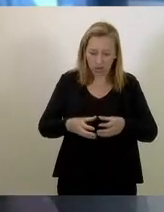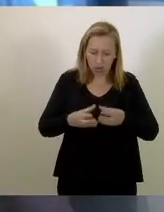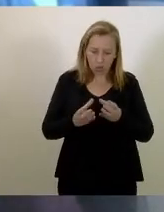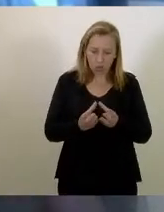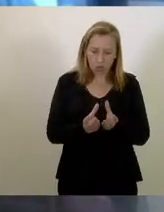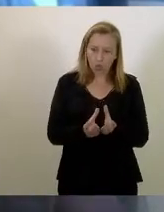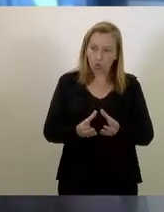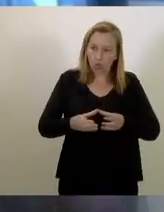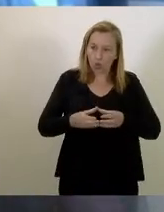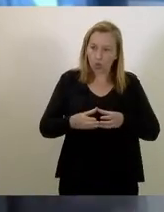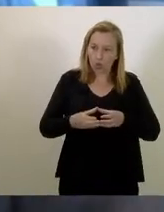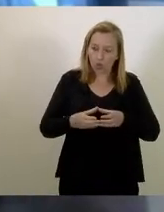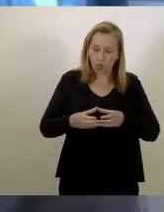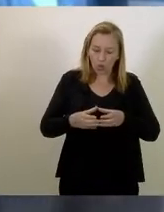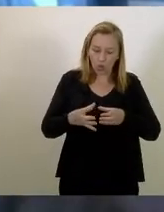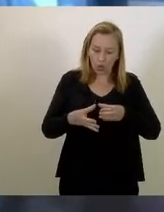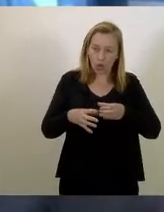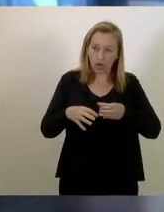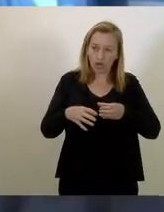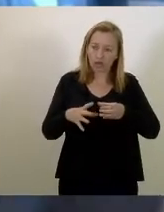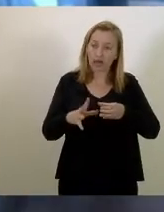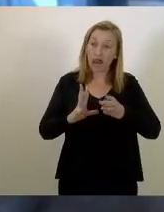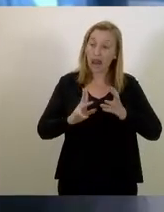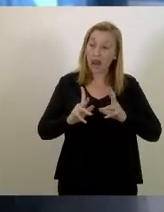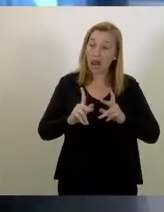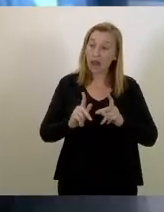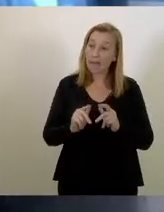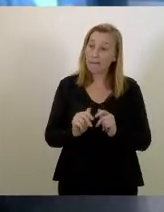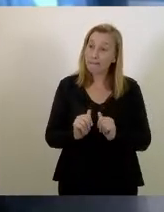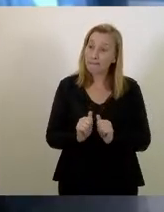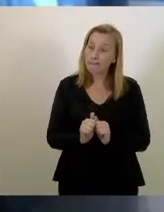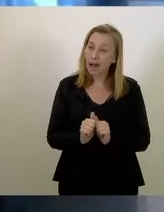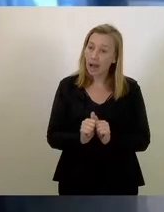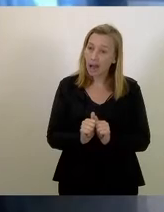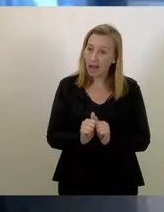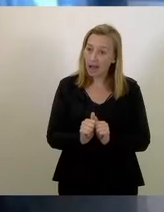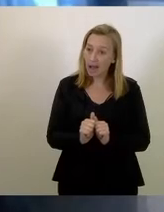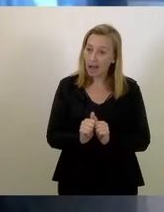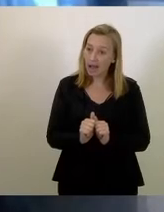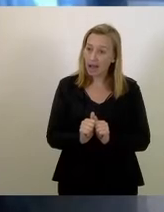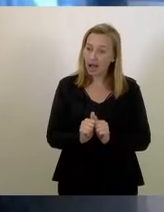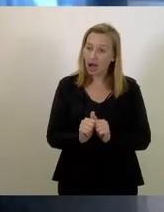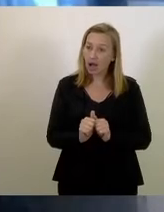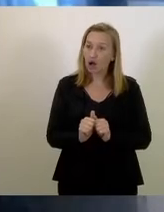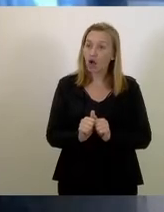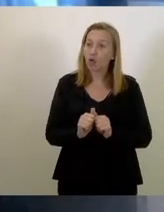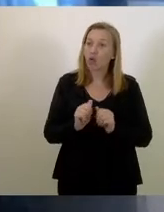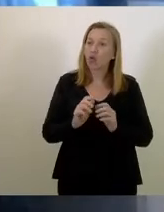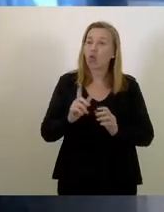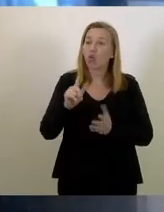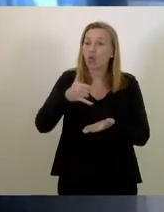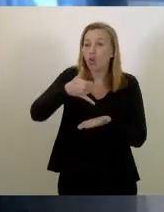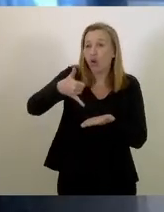para não estar completamente impuro e contaminado esse óleo então